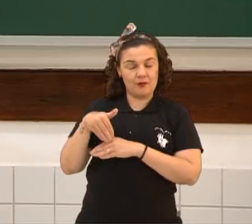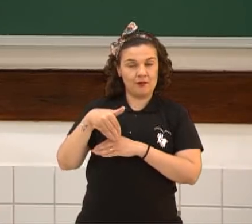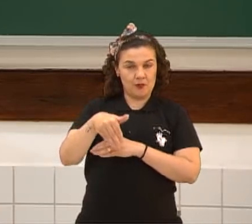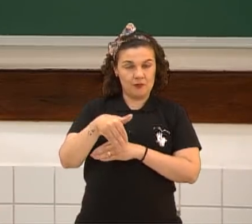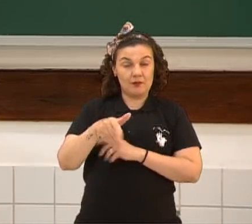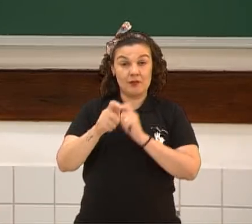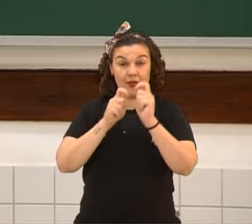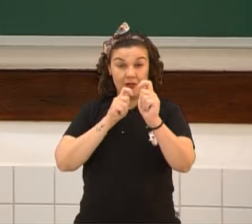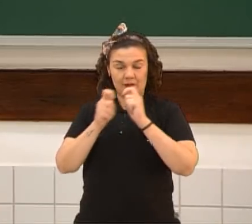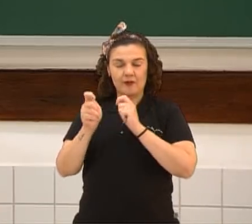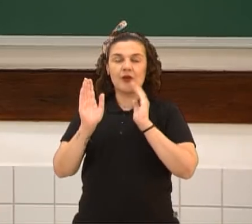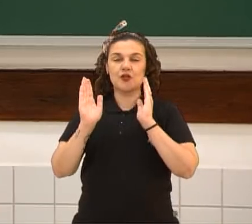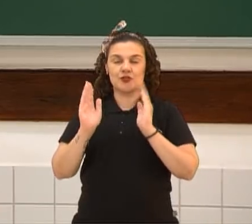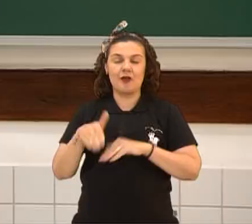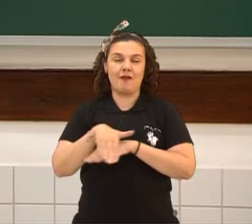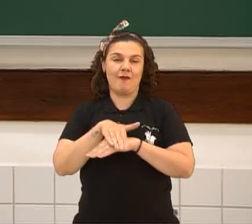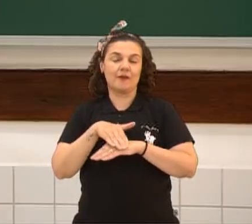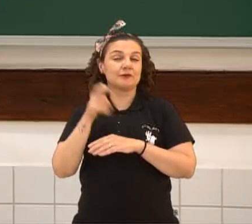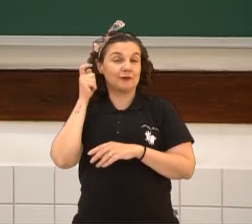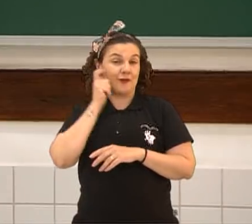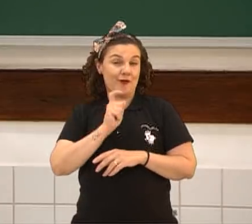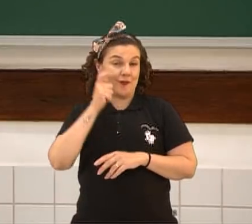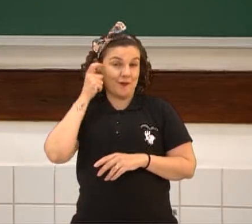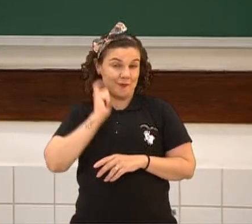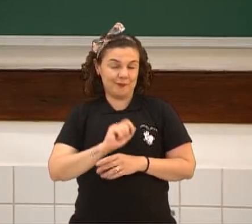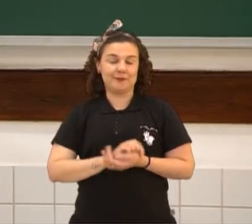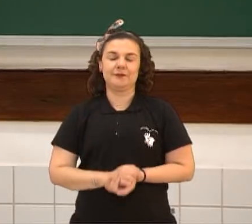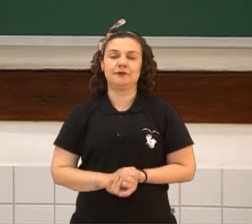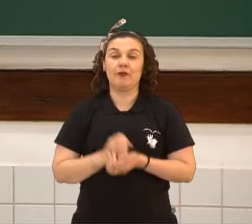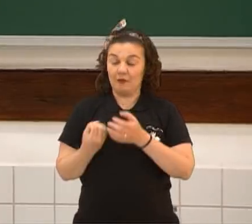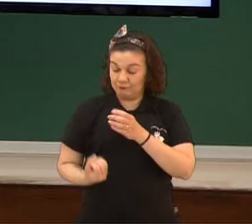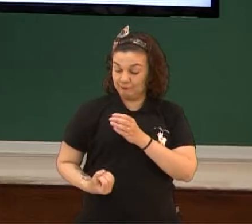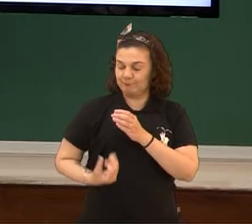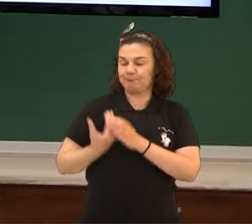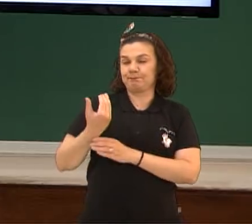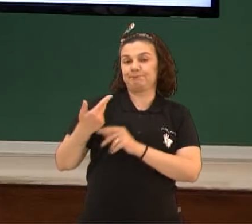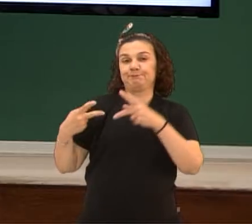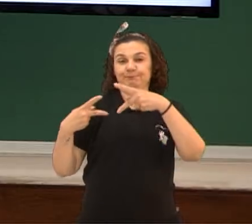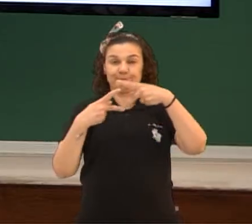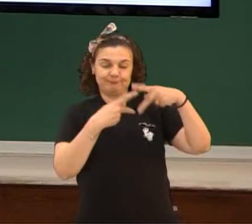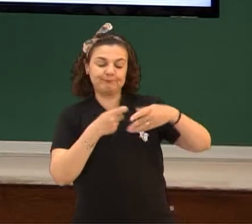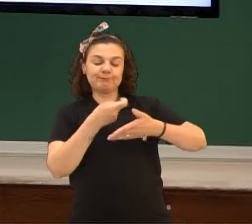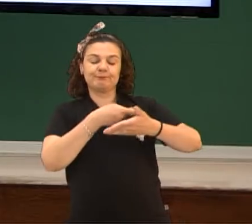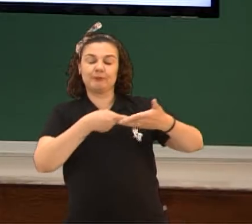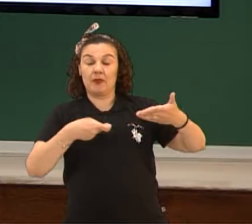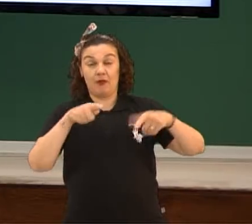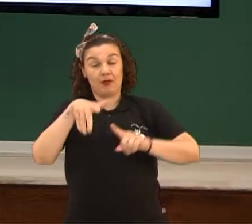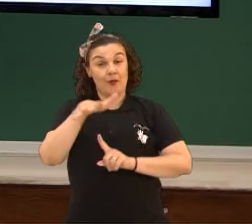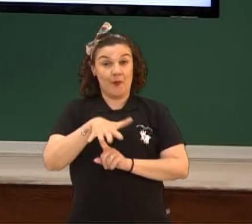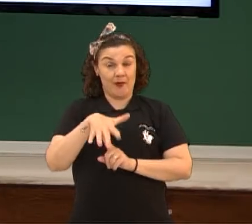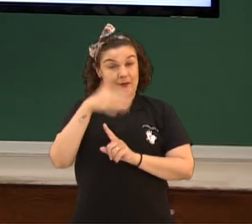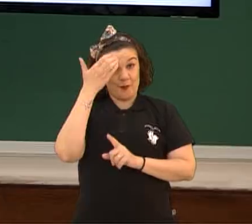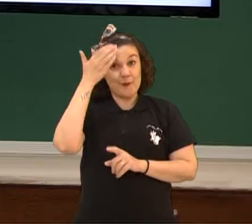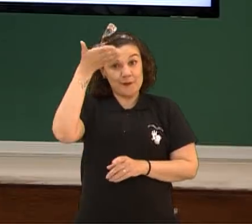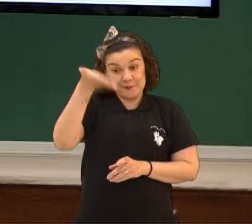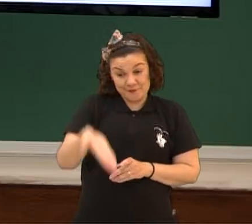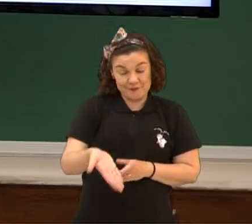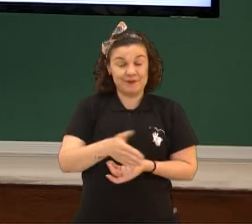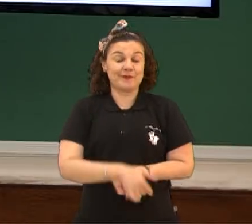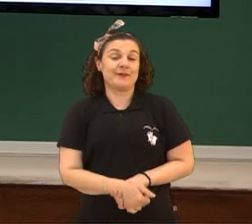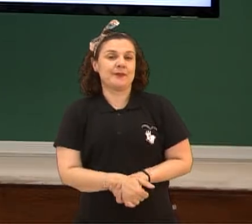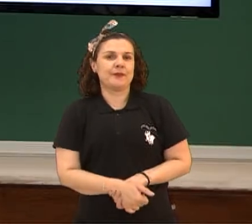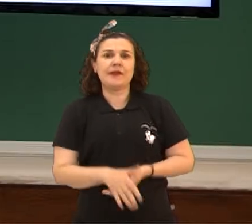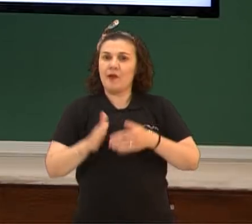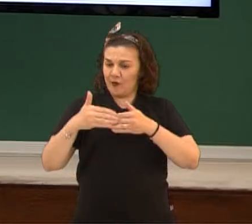à entrevista que estávamos conversando com o Fúvio, que é um criador, um cartunista, quadrinista paranaense, né, de Curitiba. Então